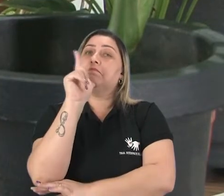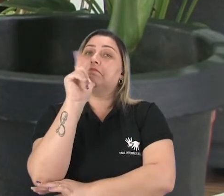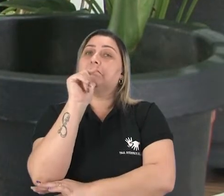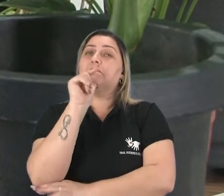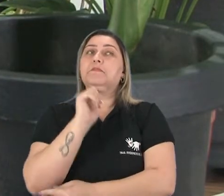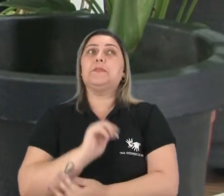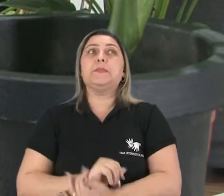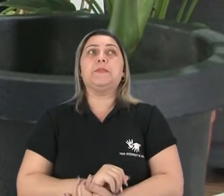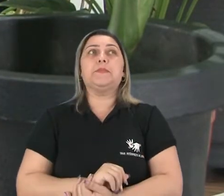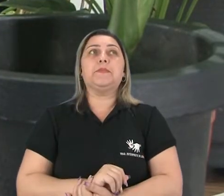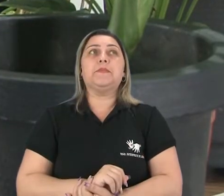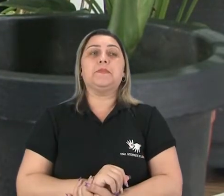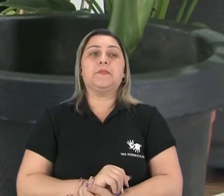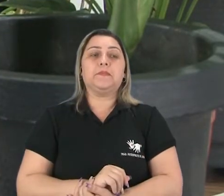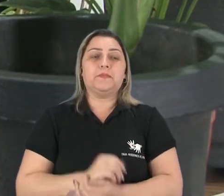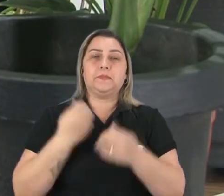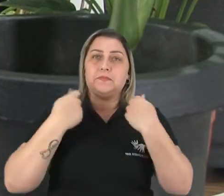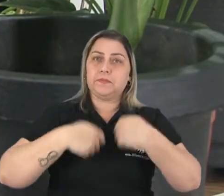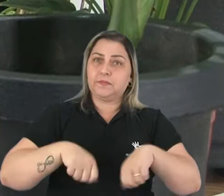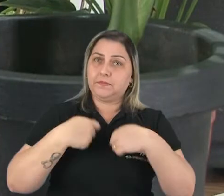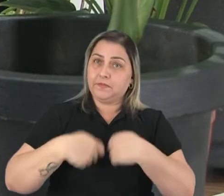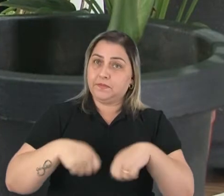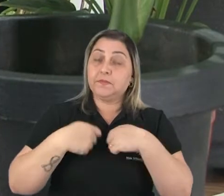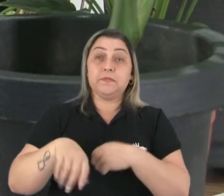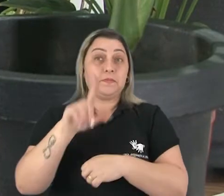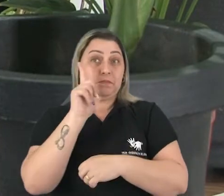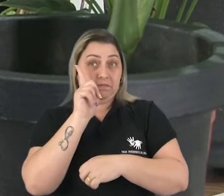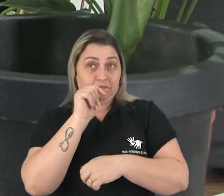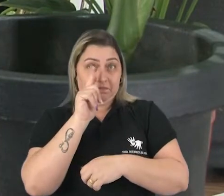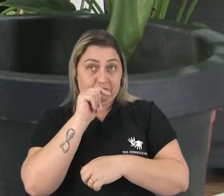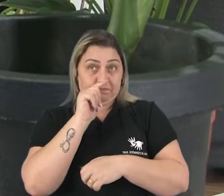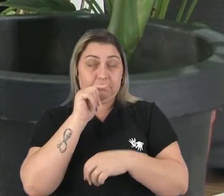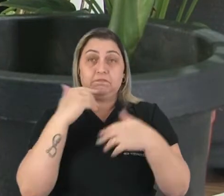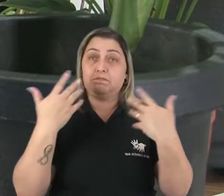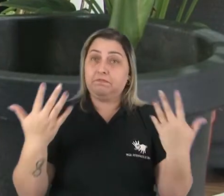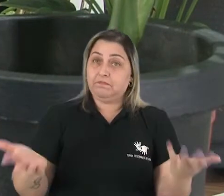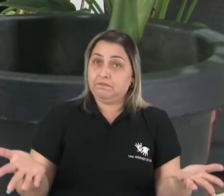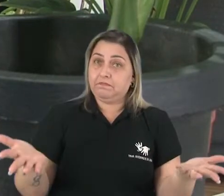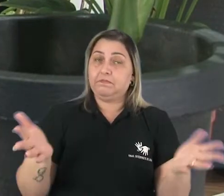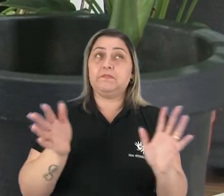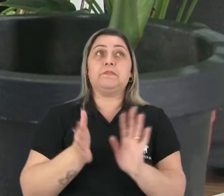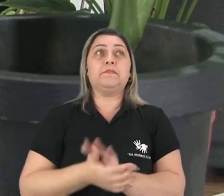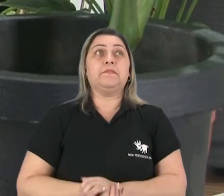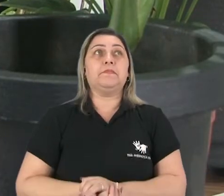aquática. Ela precisa de água para se desenvolver.